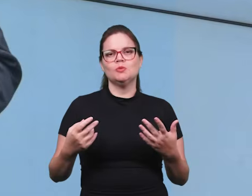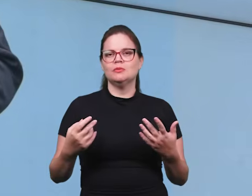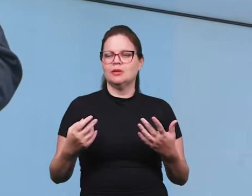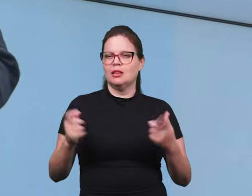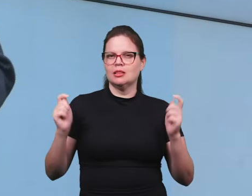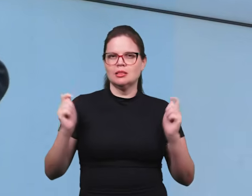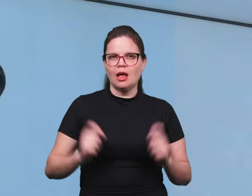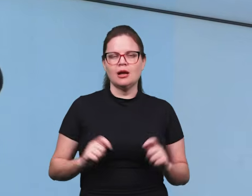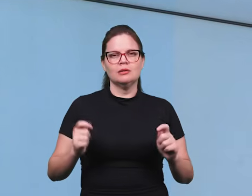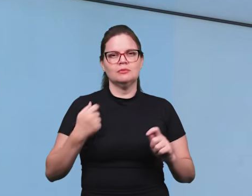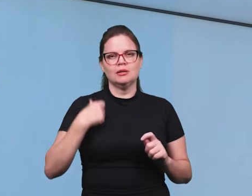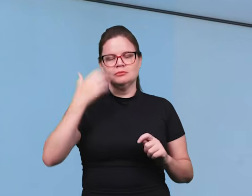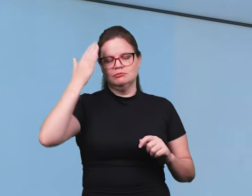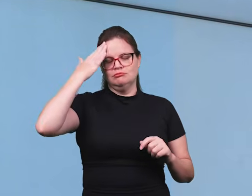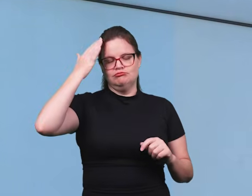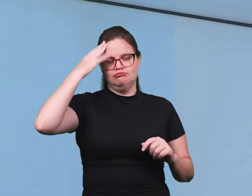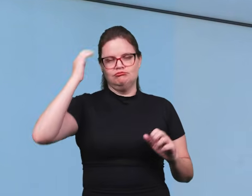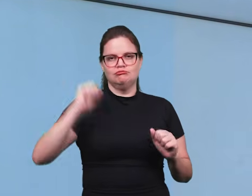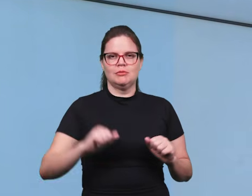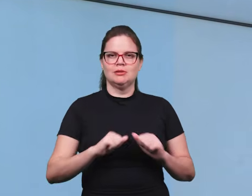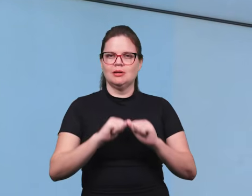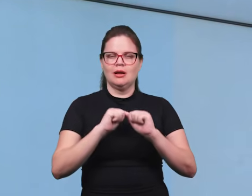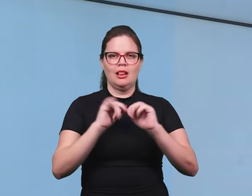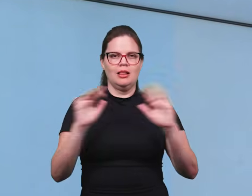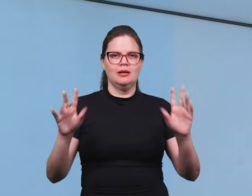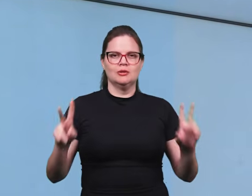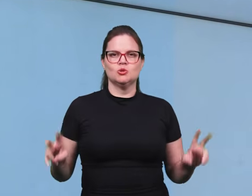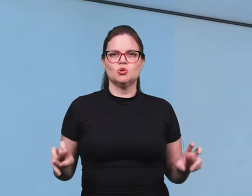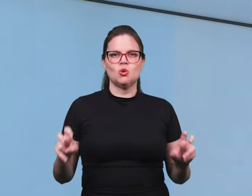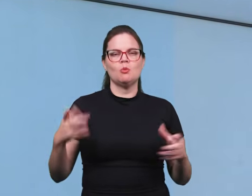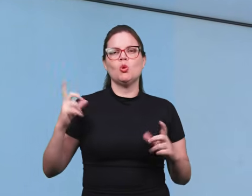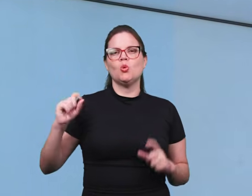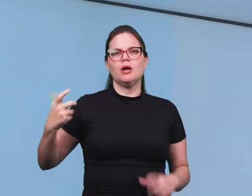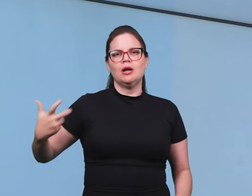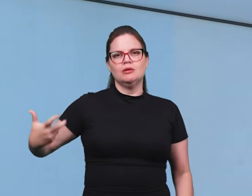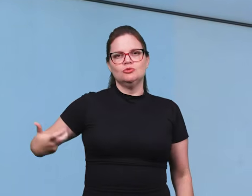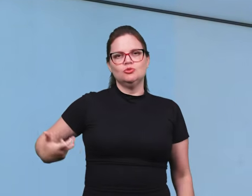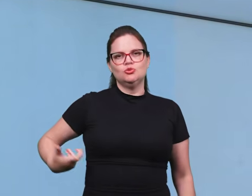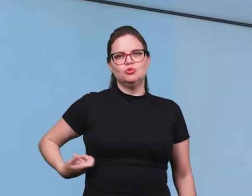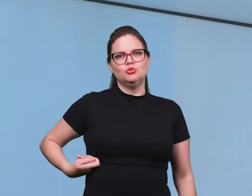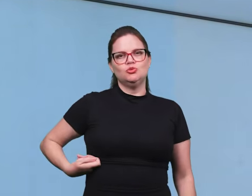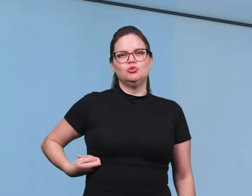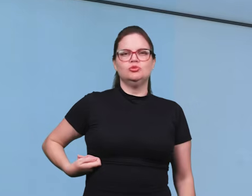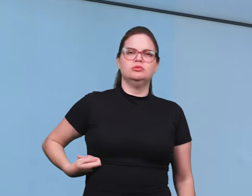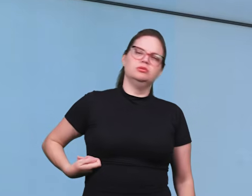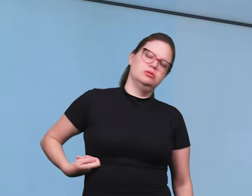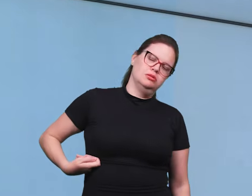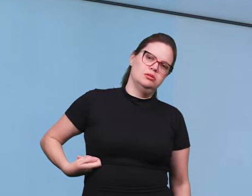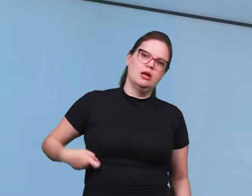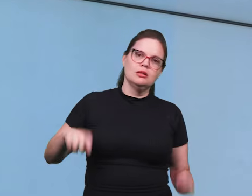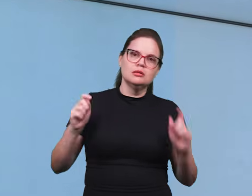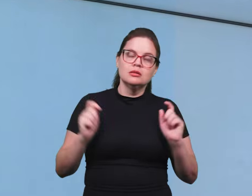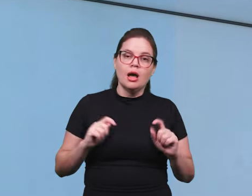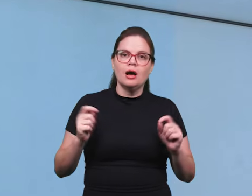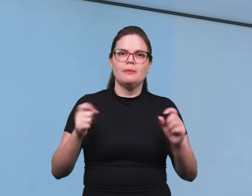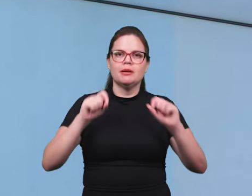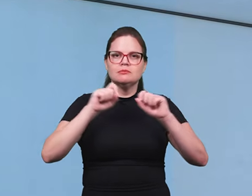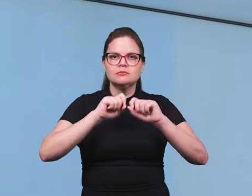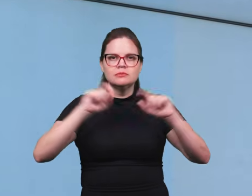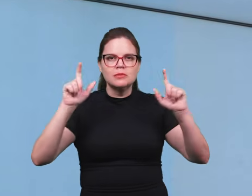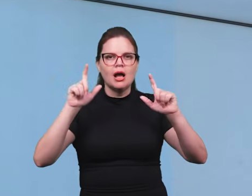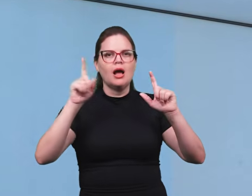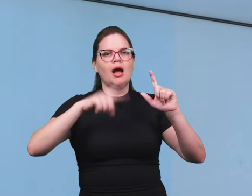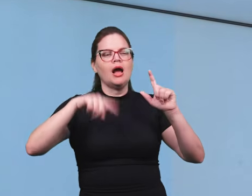fosse bem amplo e geral, para que a gente pudesse mantê-lo no ar e tirar as dúvidas.